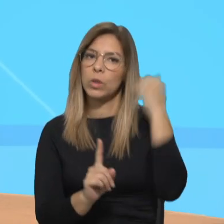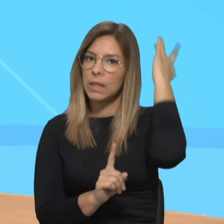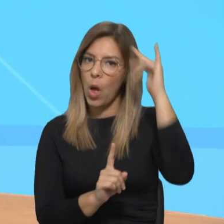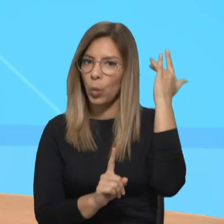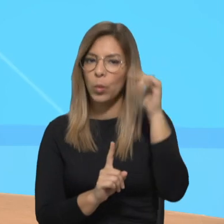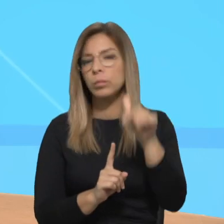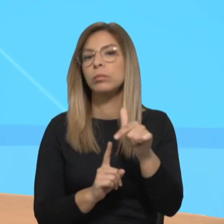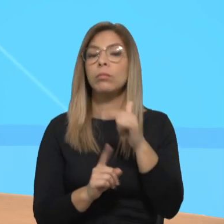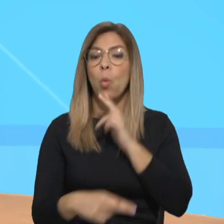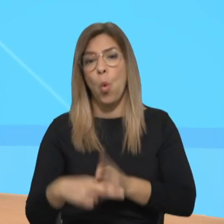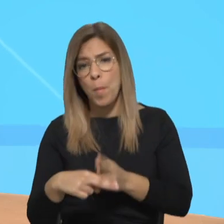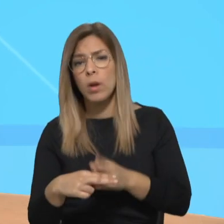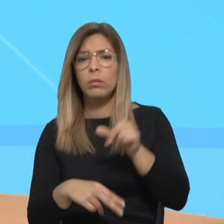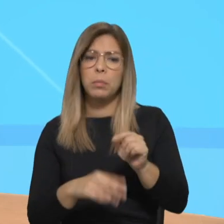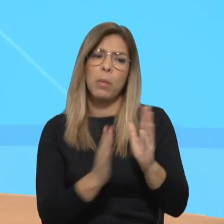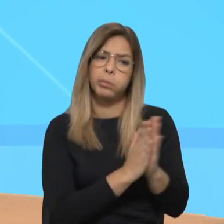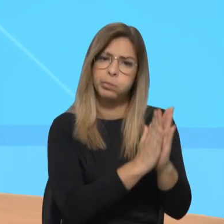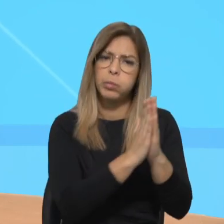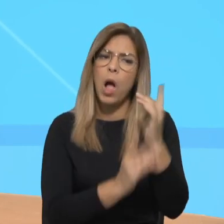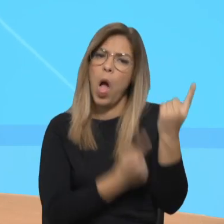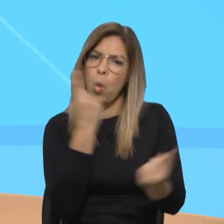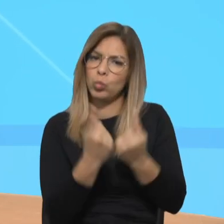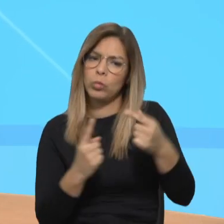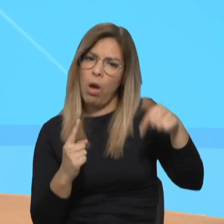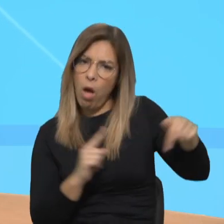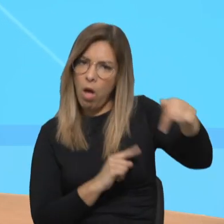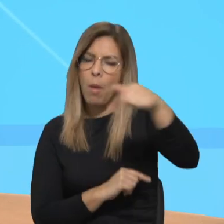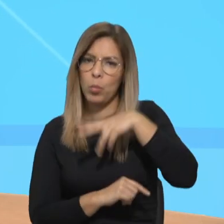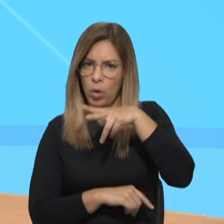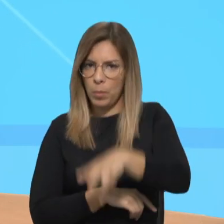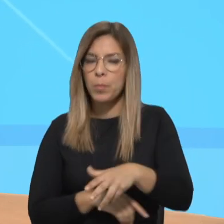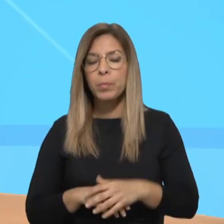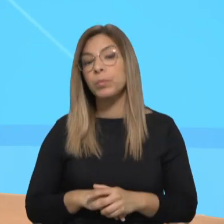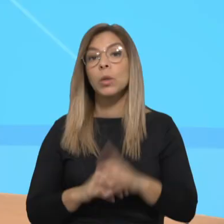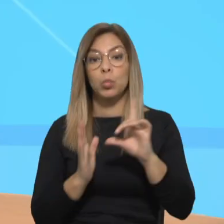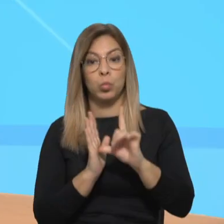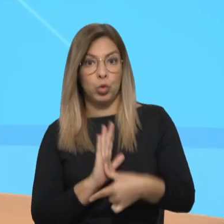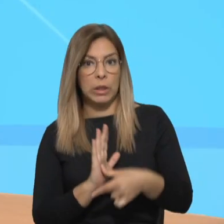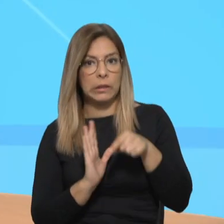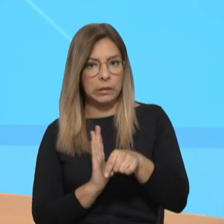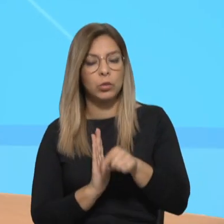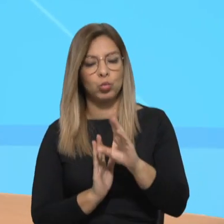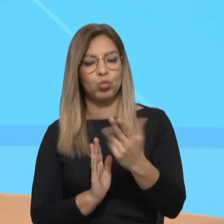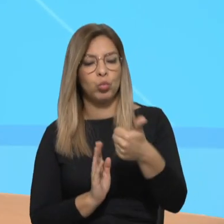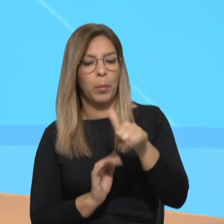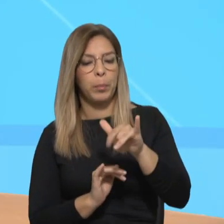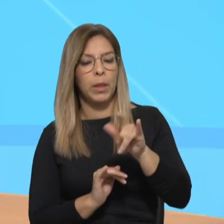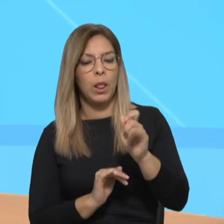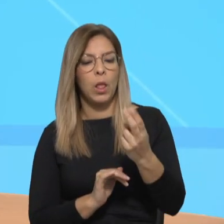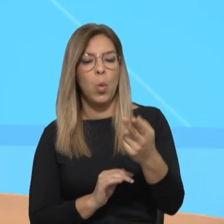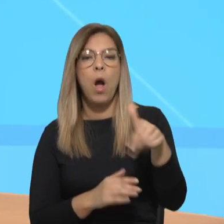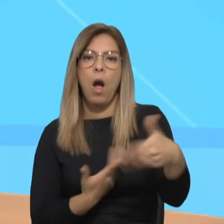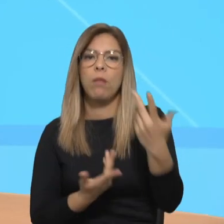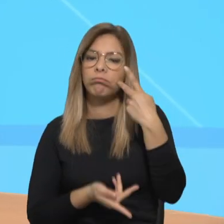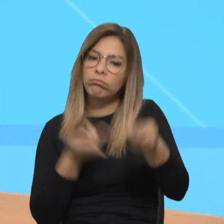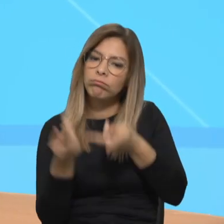como em muitas dioceses ou algumas dioceses portuguesas. Neste programa, este jubileu é o ponto de partida para a análise da liturgia de domingo